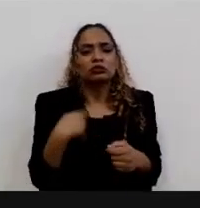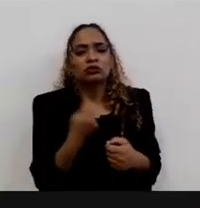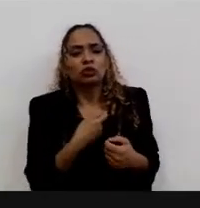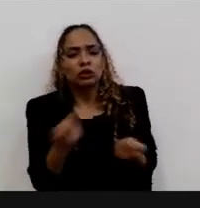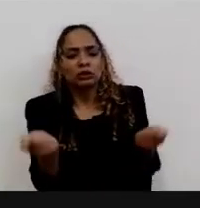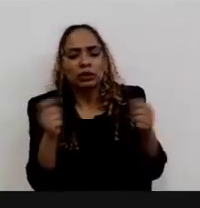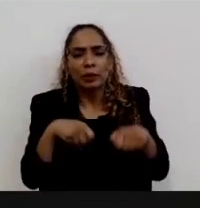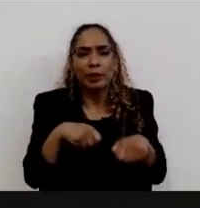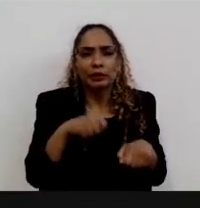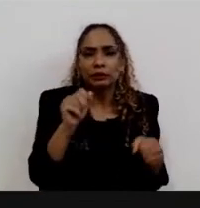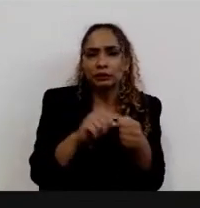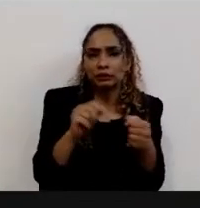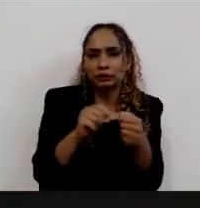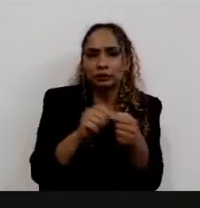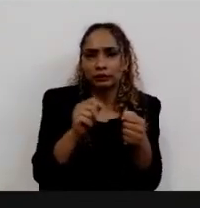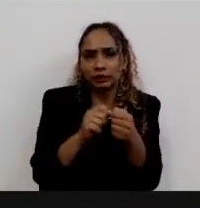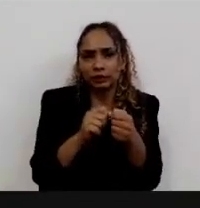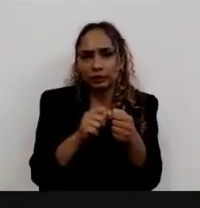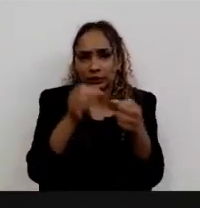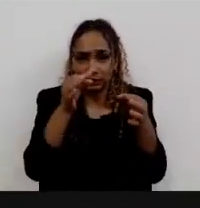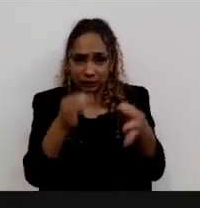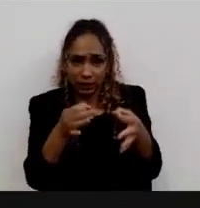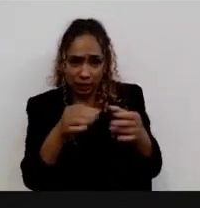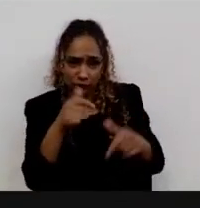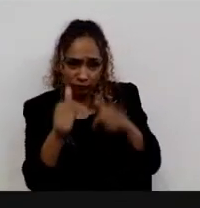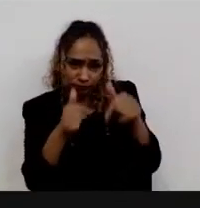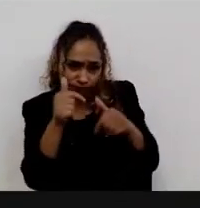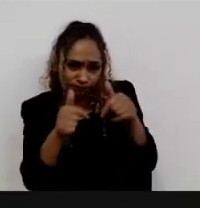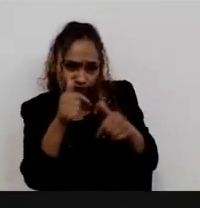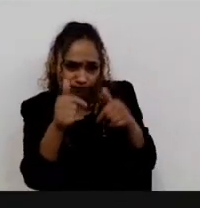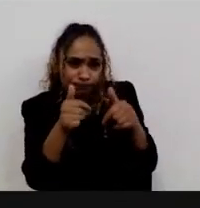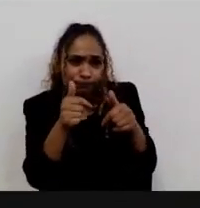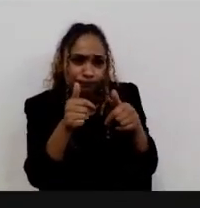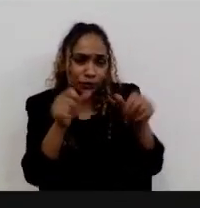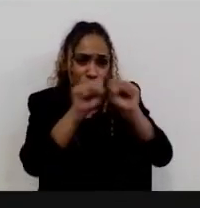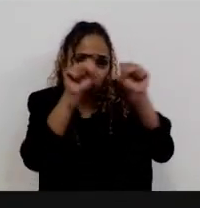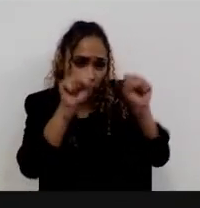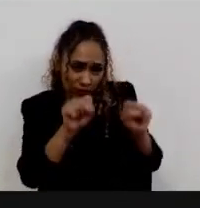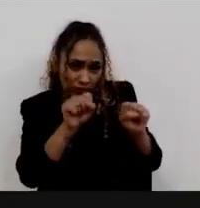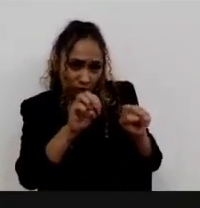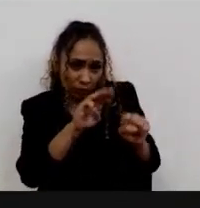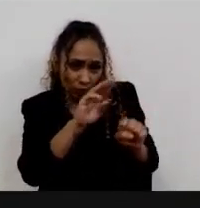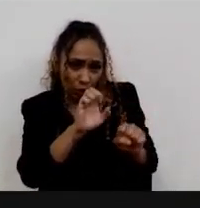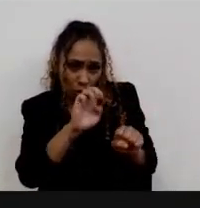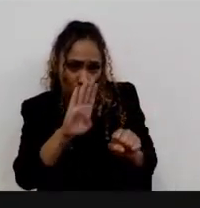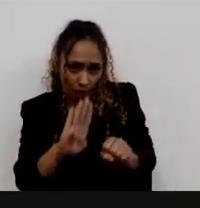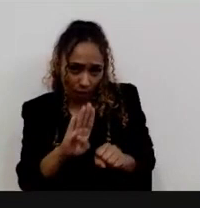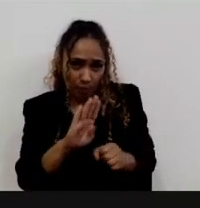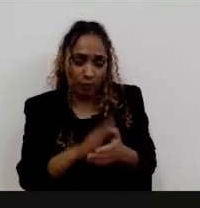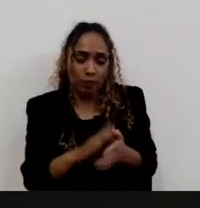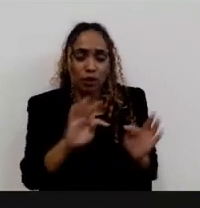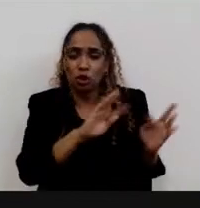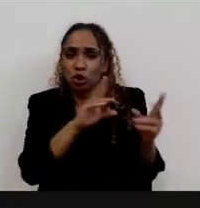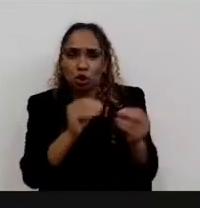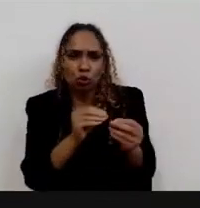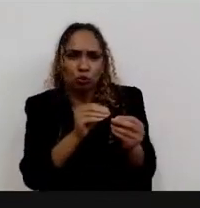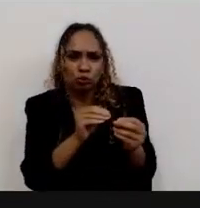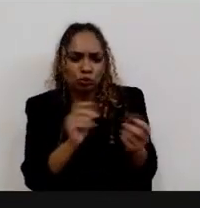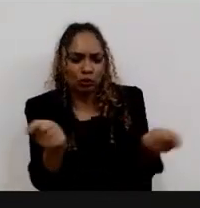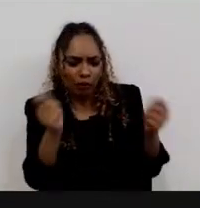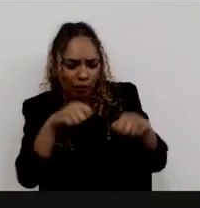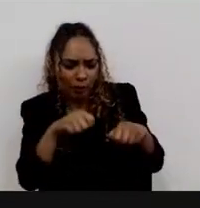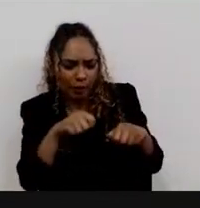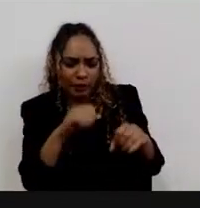consegue executar automaticamente procedimentos manuais em sistemas web. Praticamente tudo pode ser